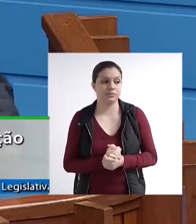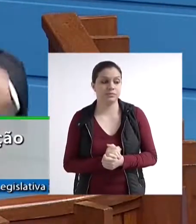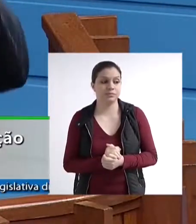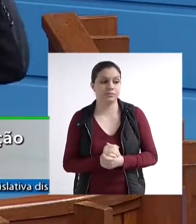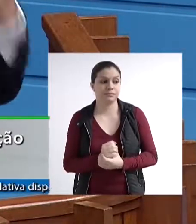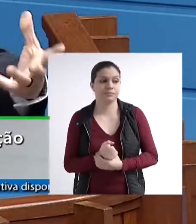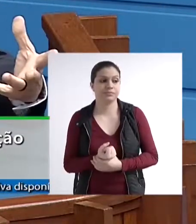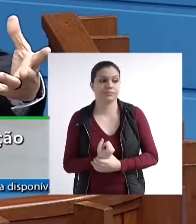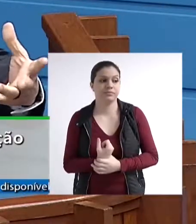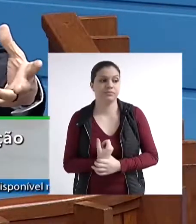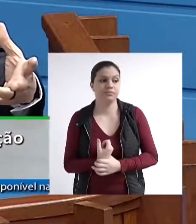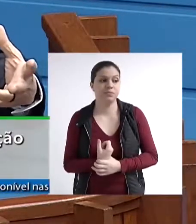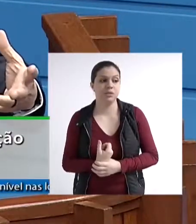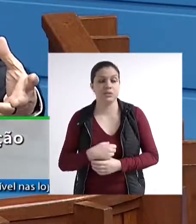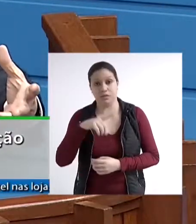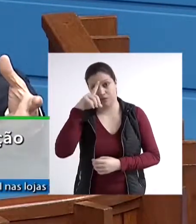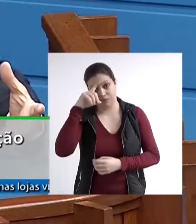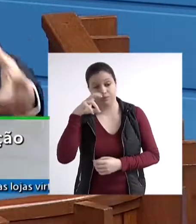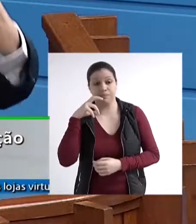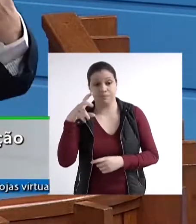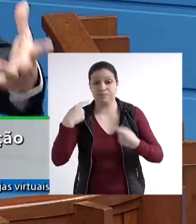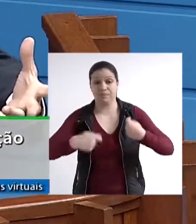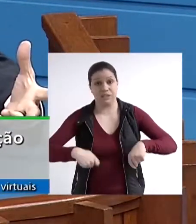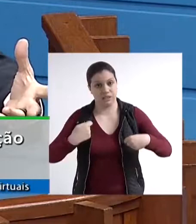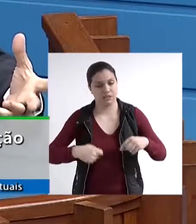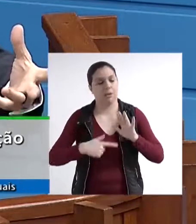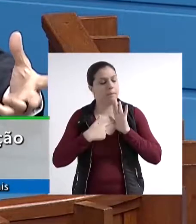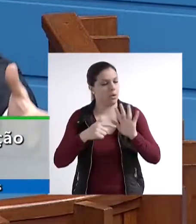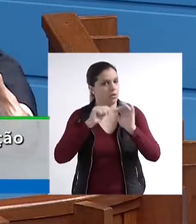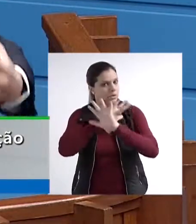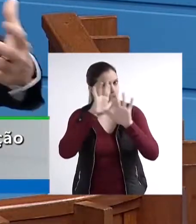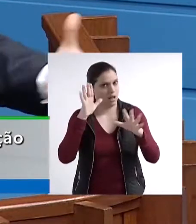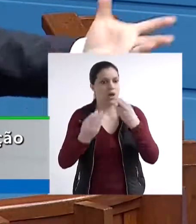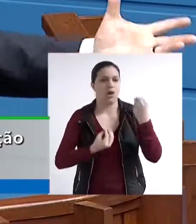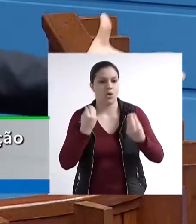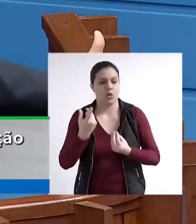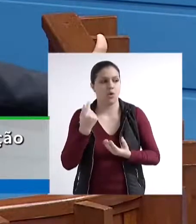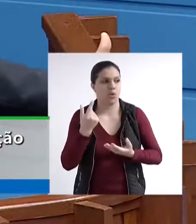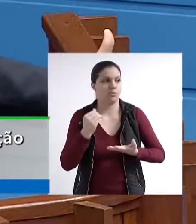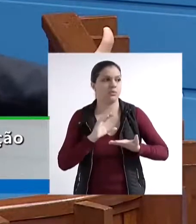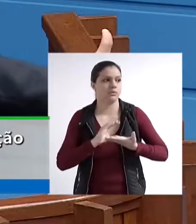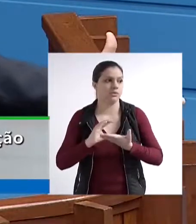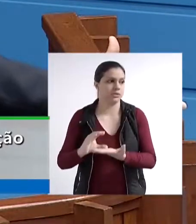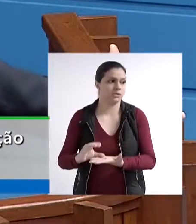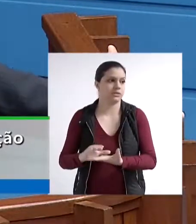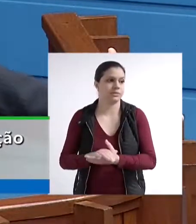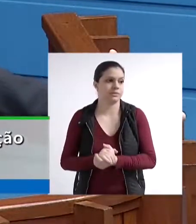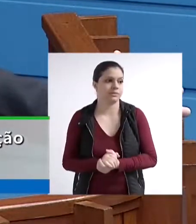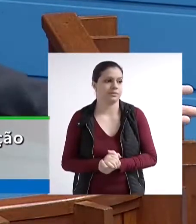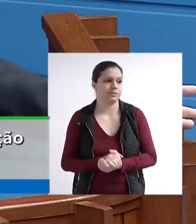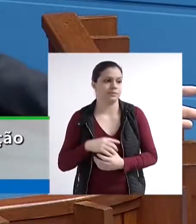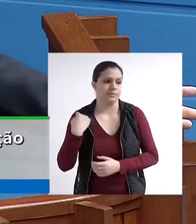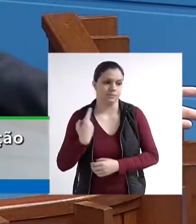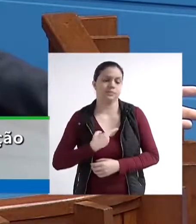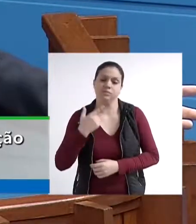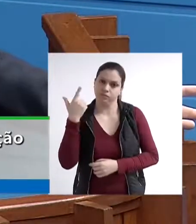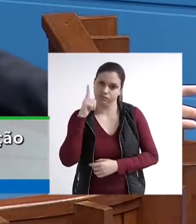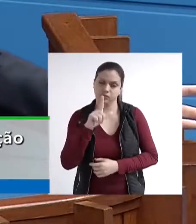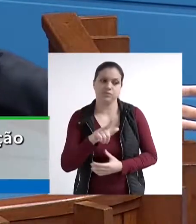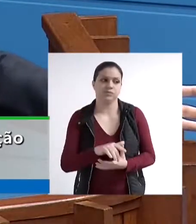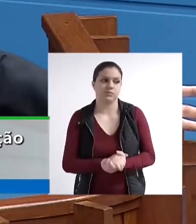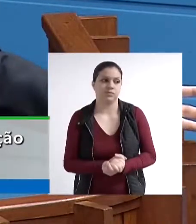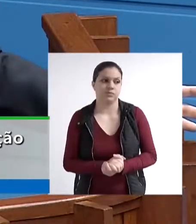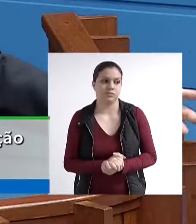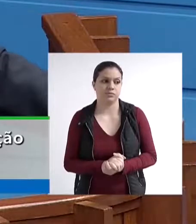público, precisa dar mais transparência sobre a aplicação desses recursos para a gente ter um fim